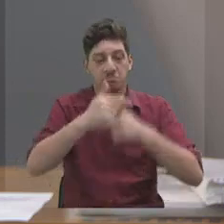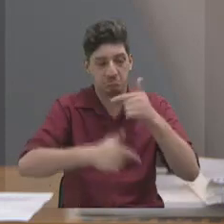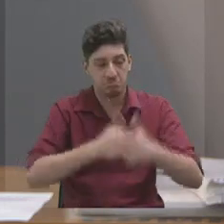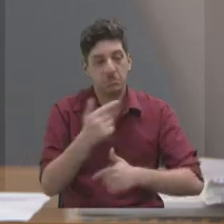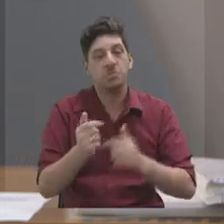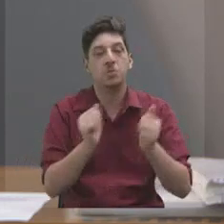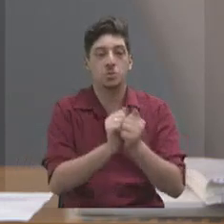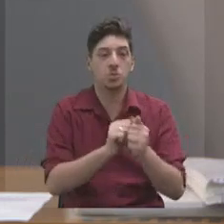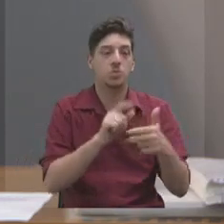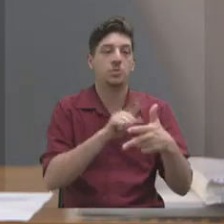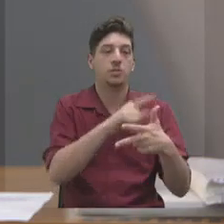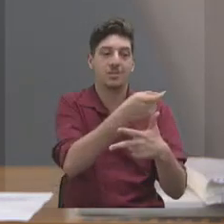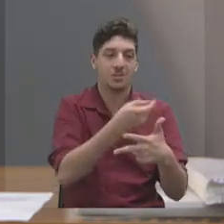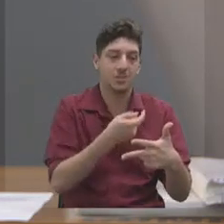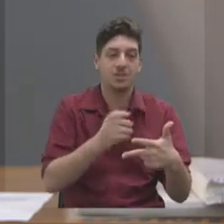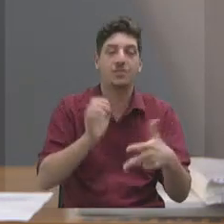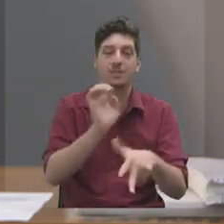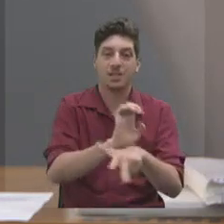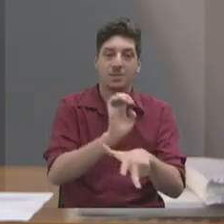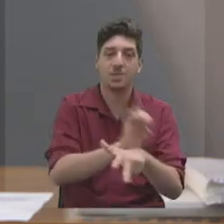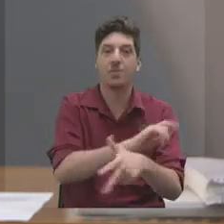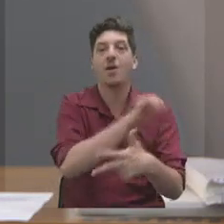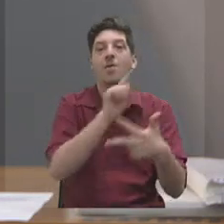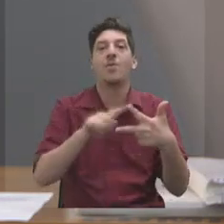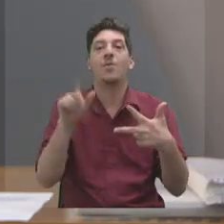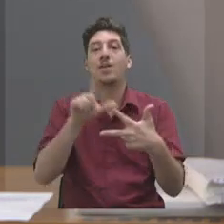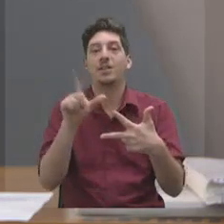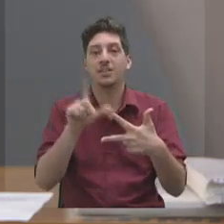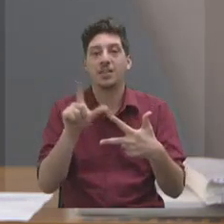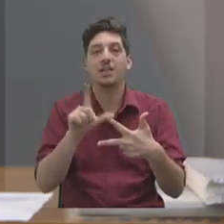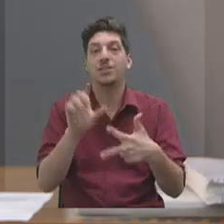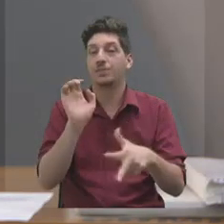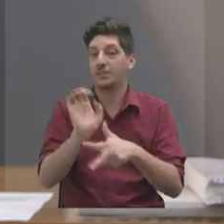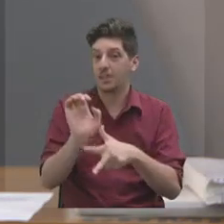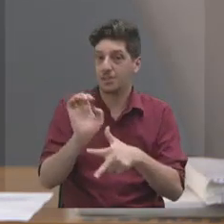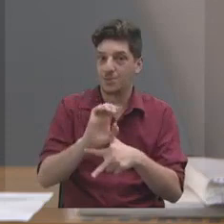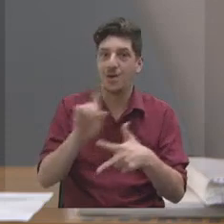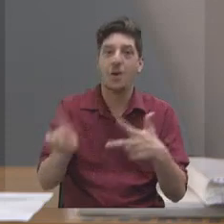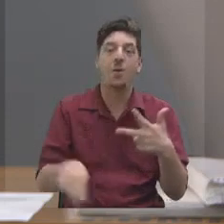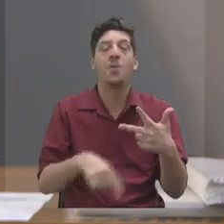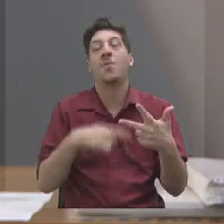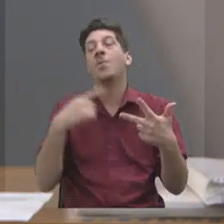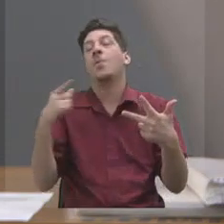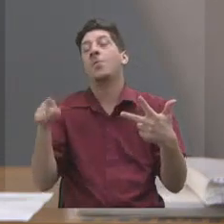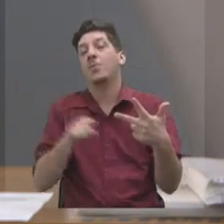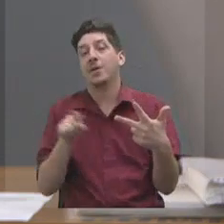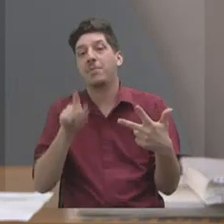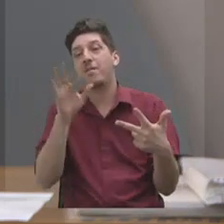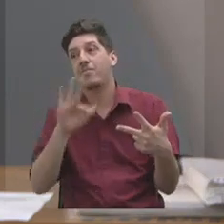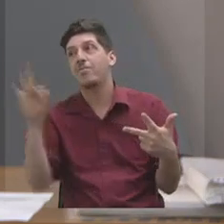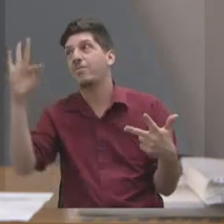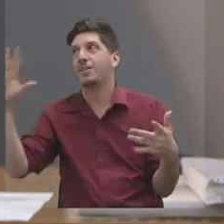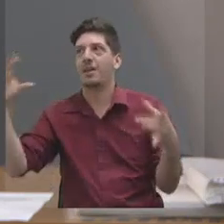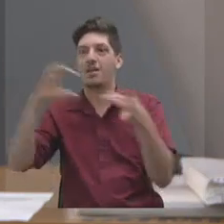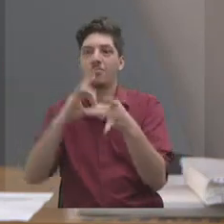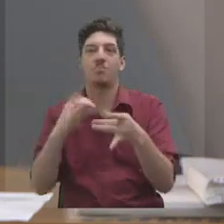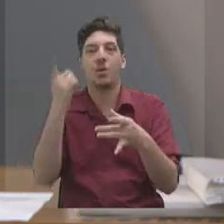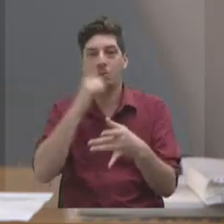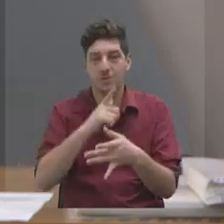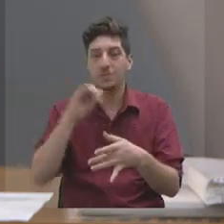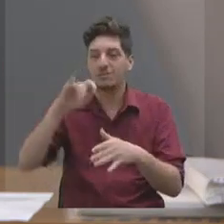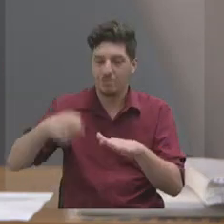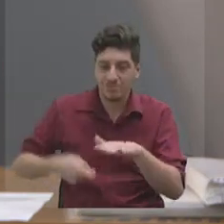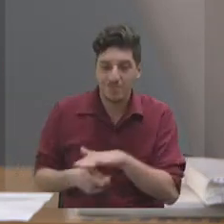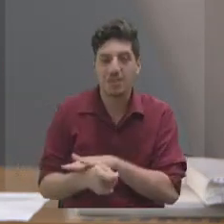né legislativo aqui Estadual Nossa bancada Federal junto ao Governo Federal para trazer esse investimentos e não só essa ligação